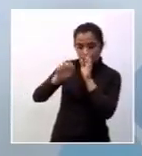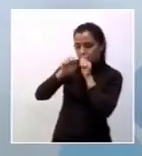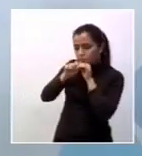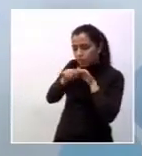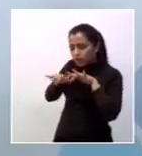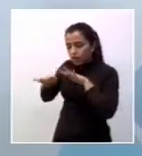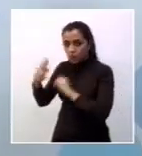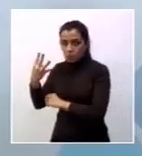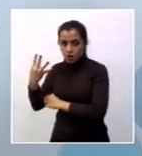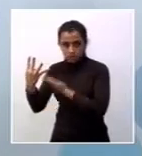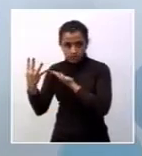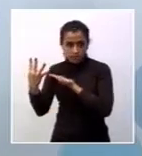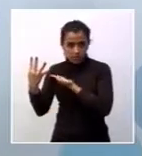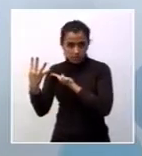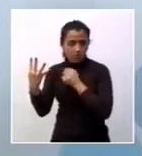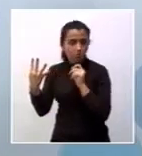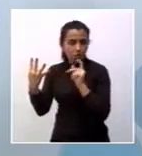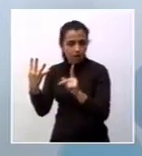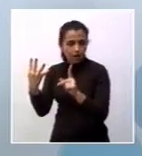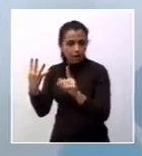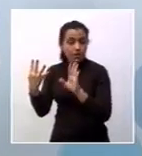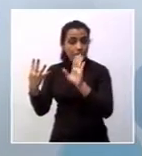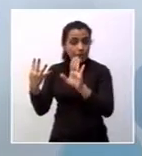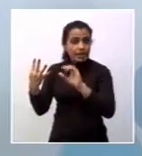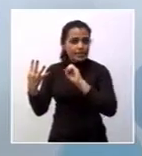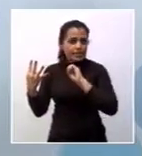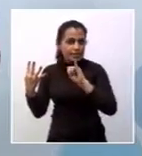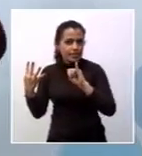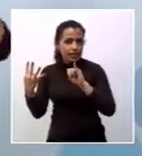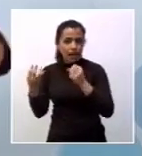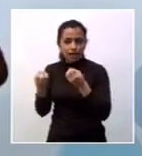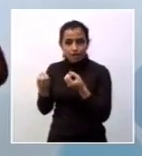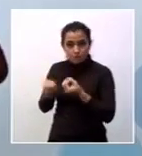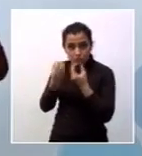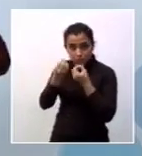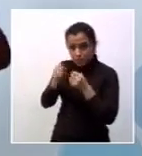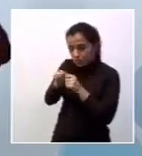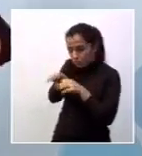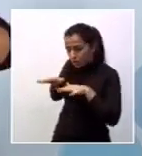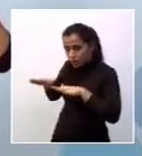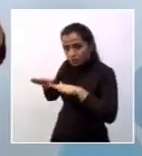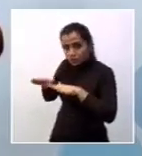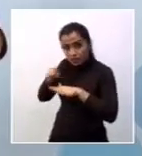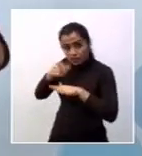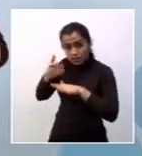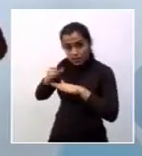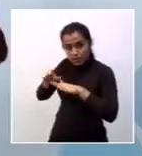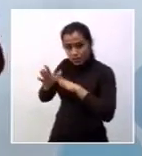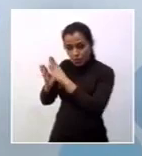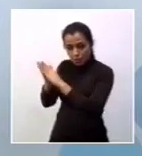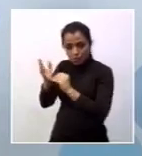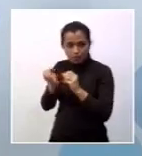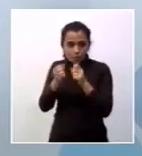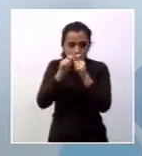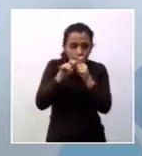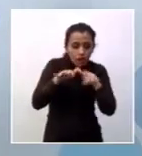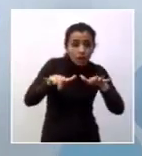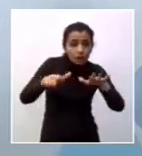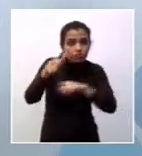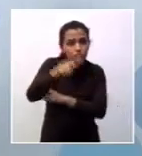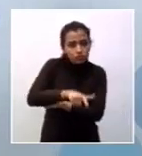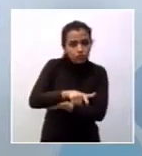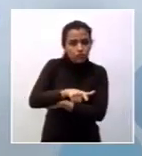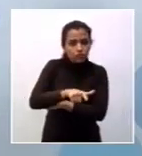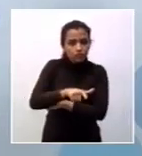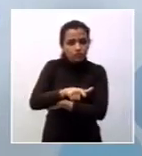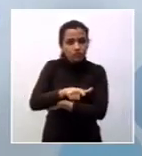amigos, ok, né? Mas quando essa informação já foi compartilhada e aí você vai compartilhar de novo para várias pessoas, ele vai